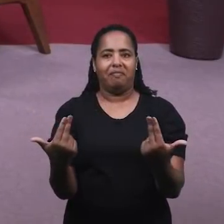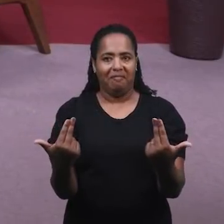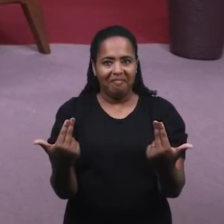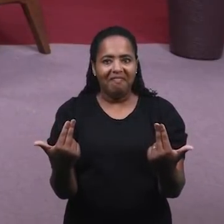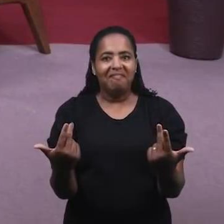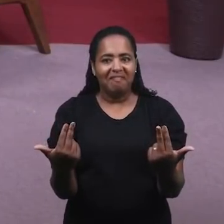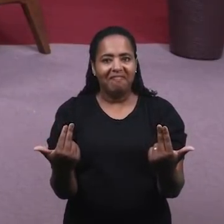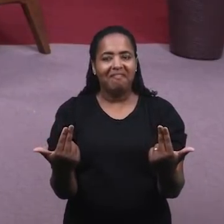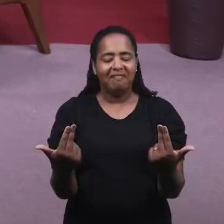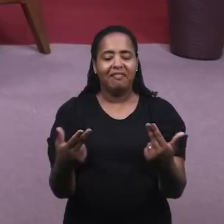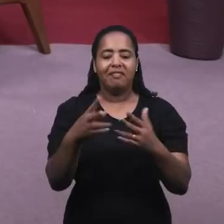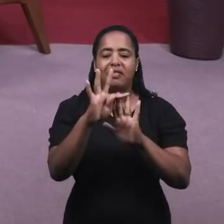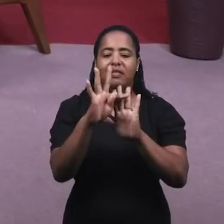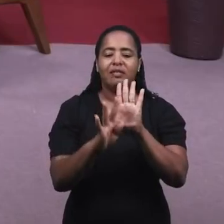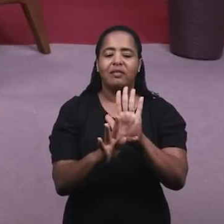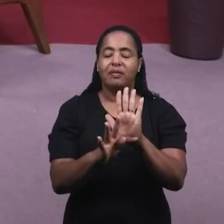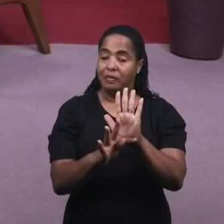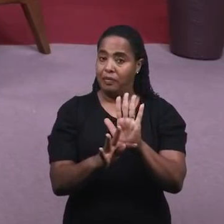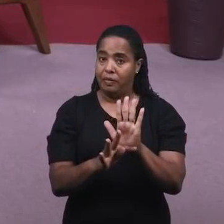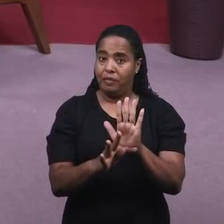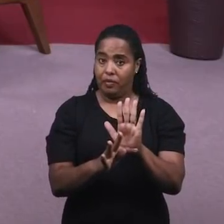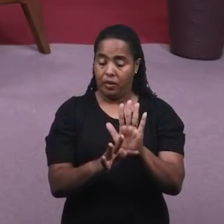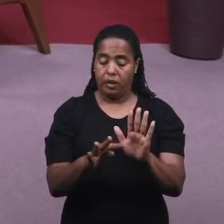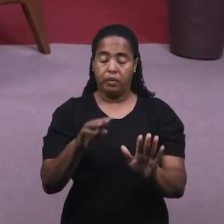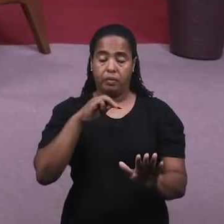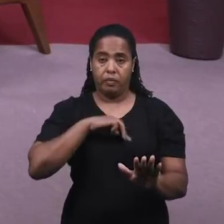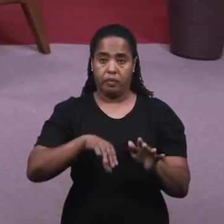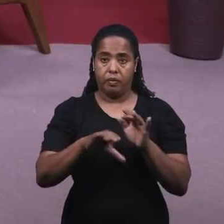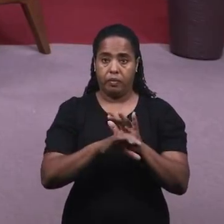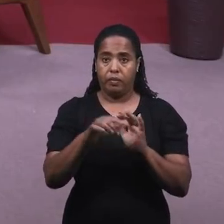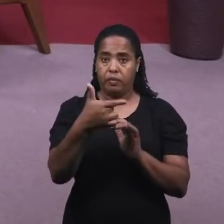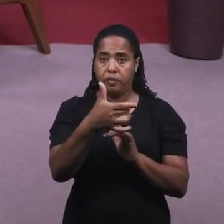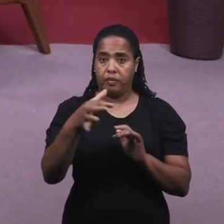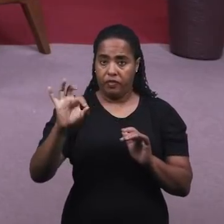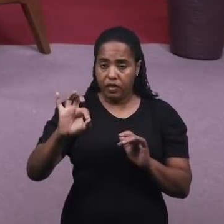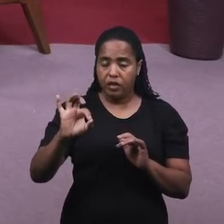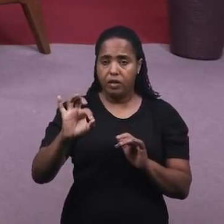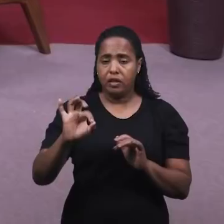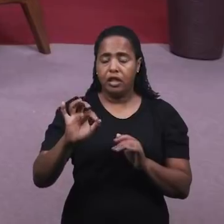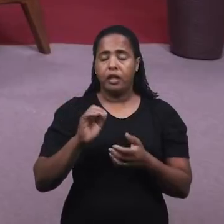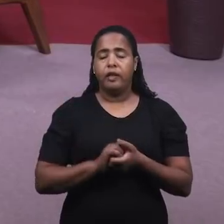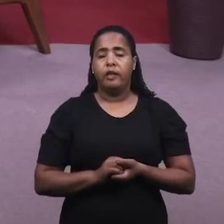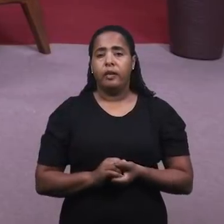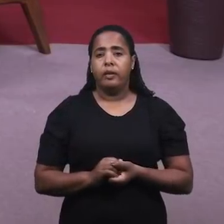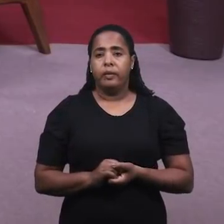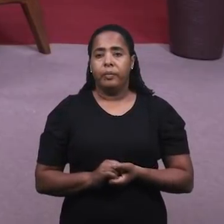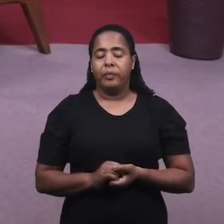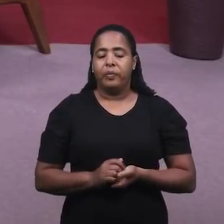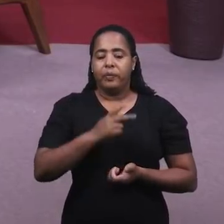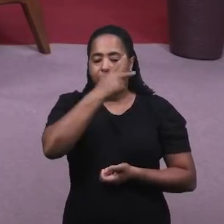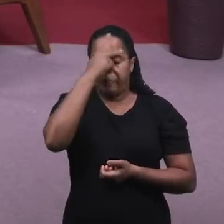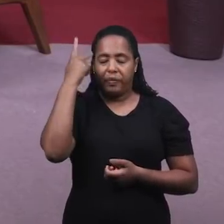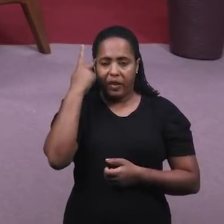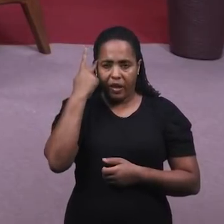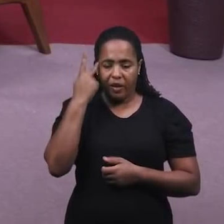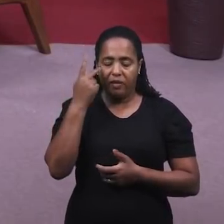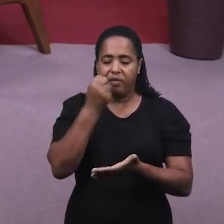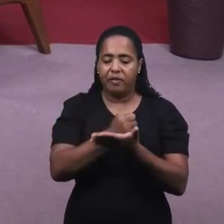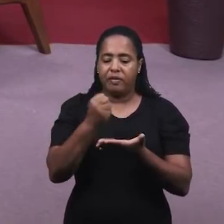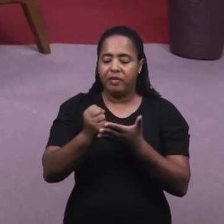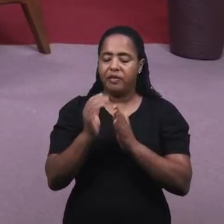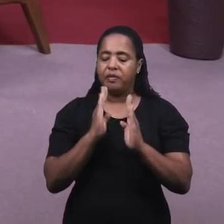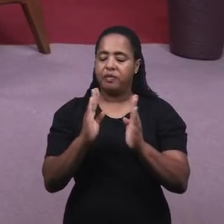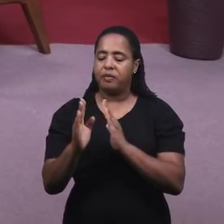Exatamente. Então, o texto bíblico, lá em Mateus 20, que tanto aquele que foi contratado pela